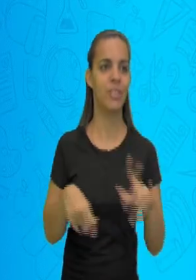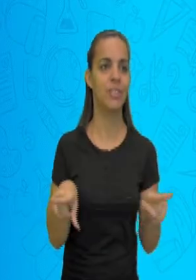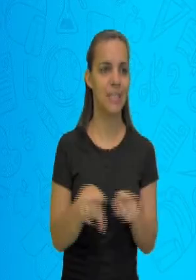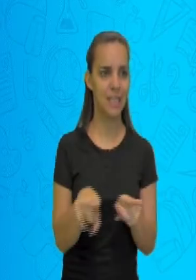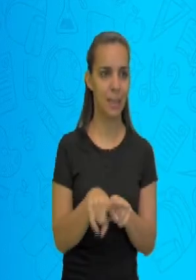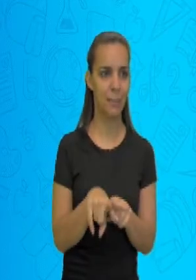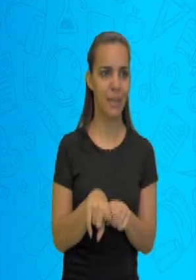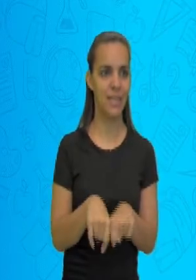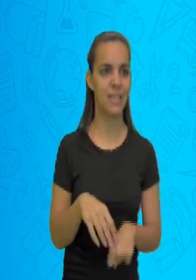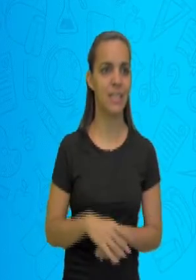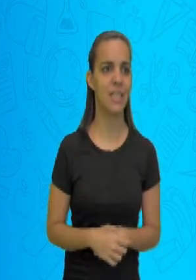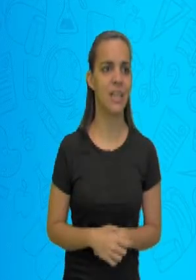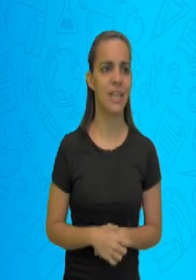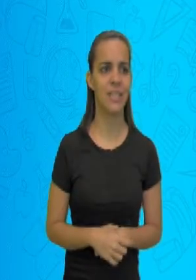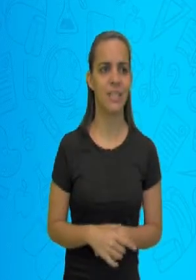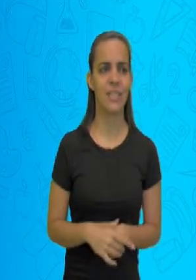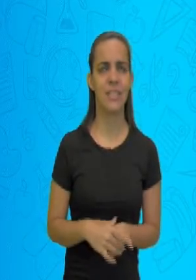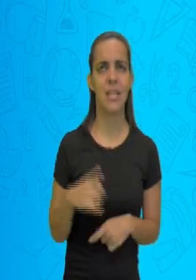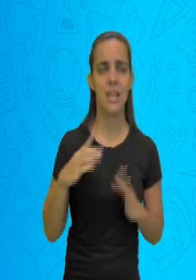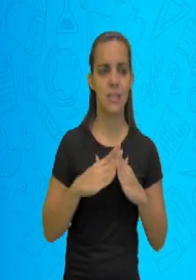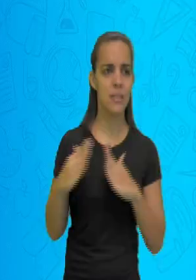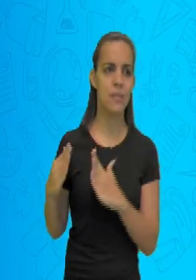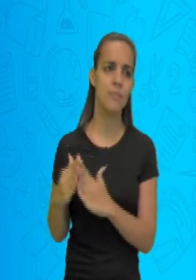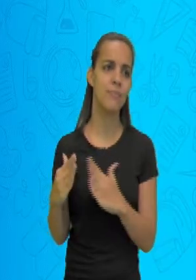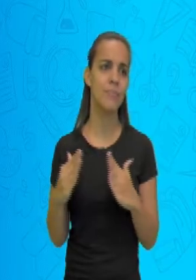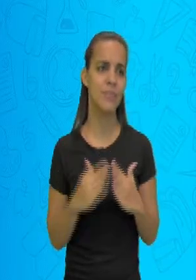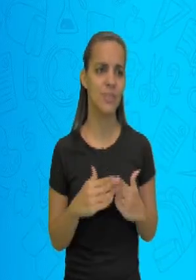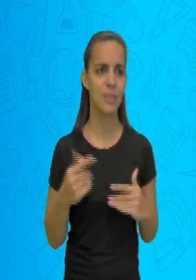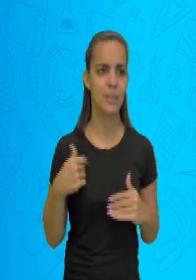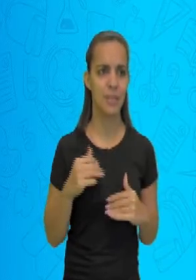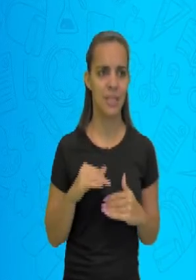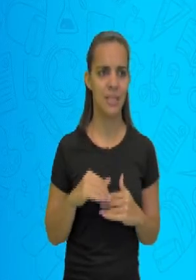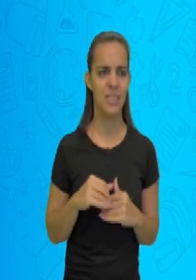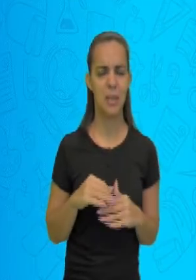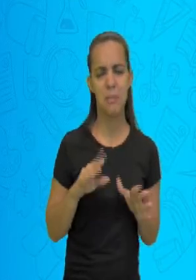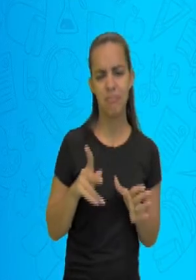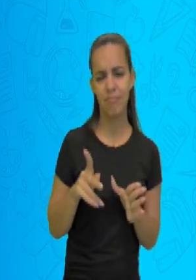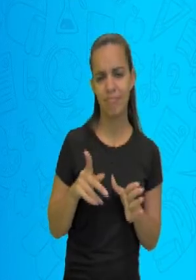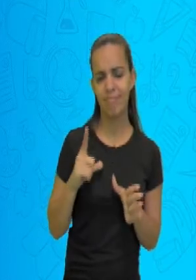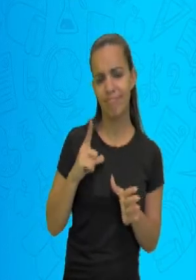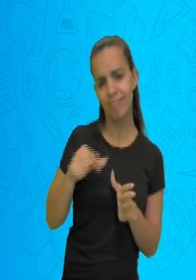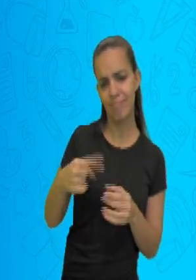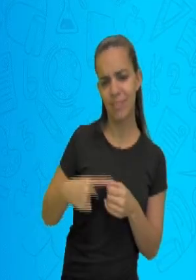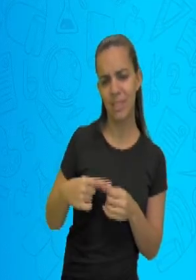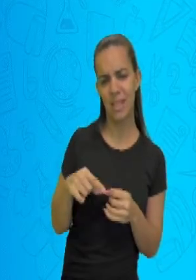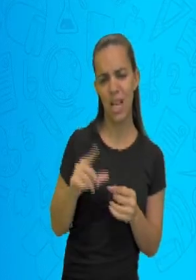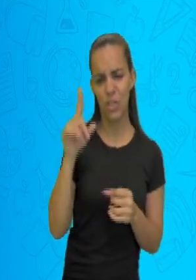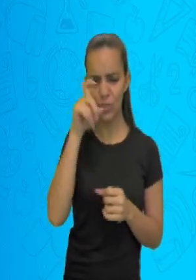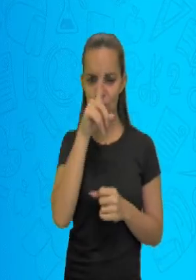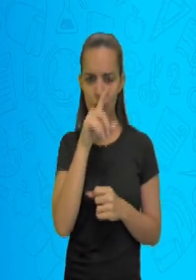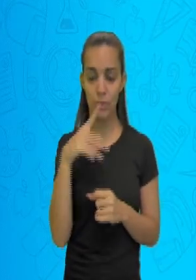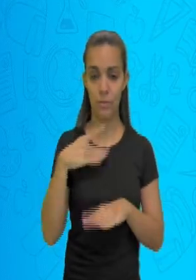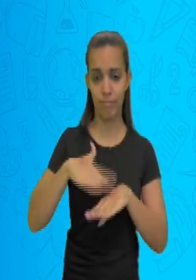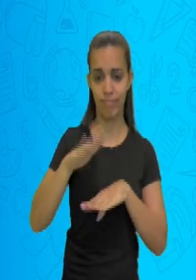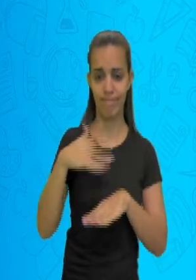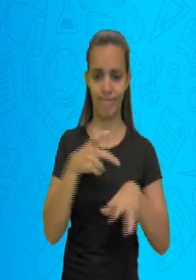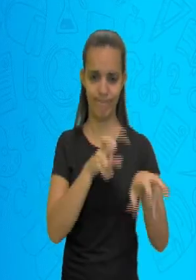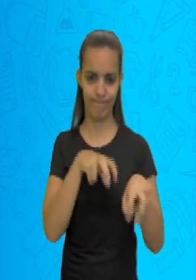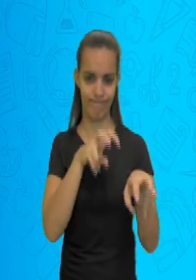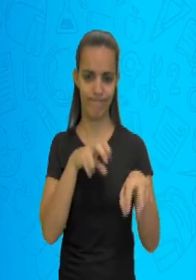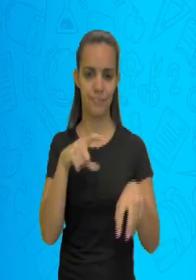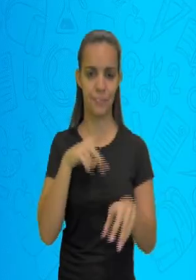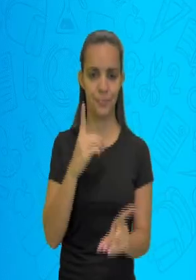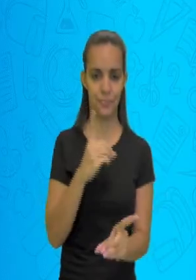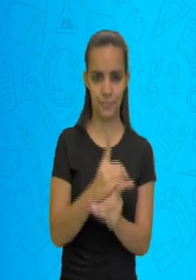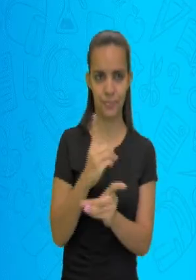encontra essas casas, essas moradias, mais nas partes rurais, porque lá eles usam esses materiais. Então vamos